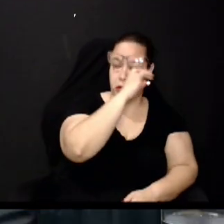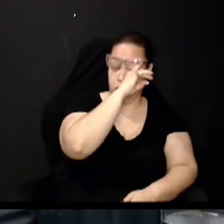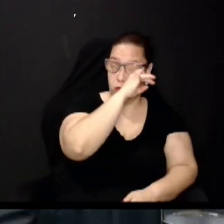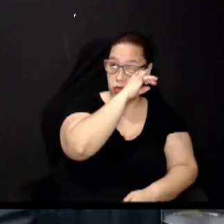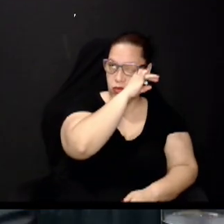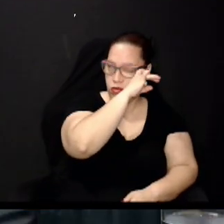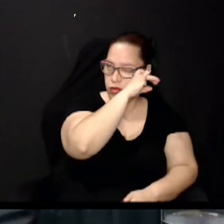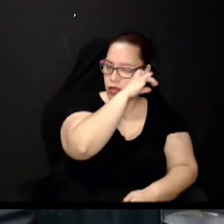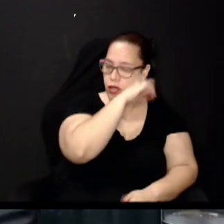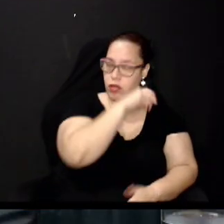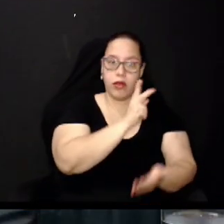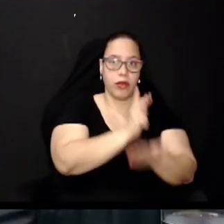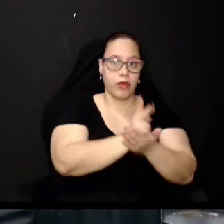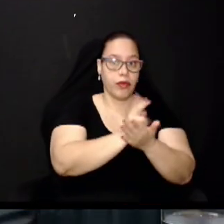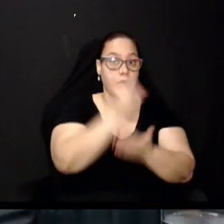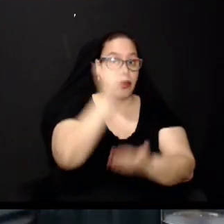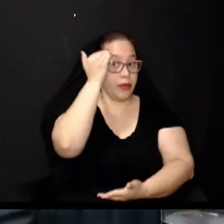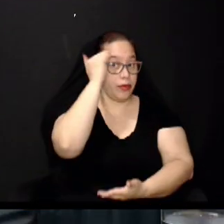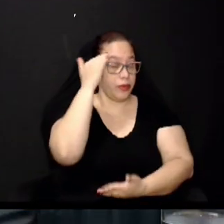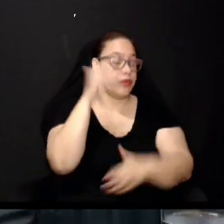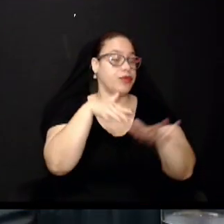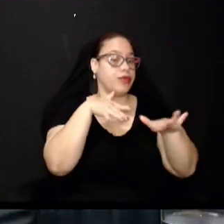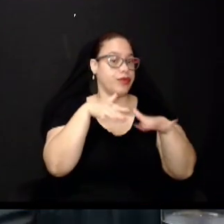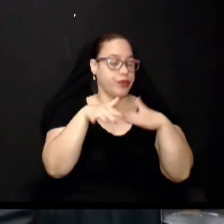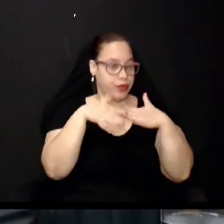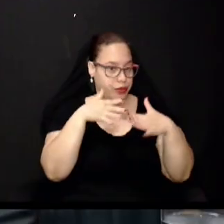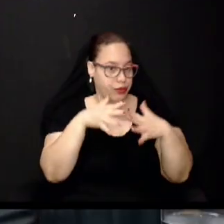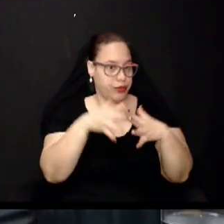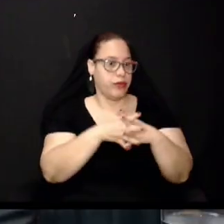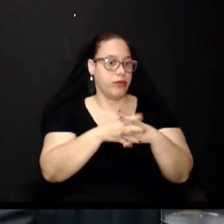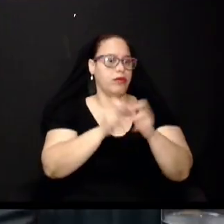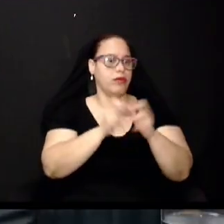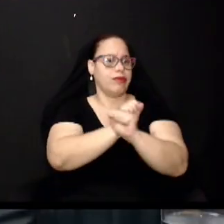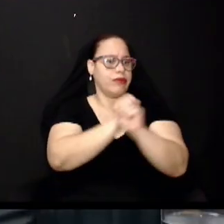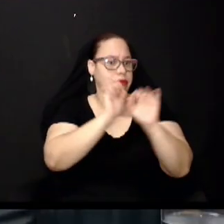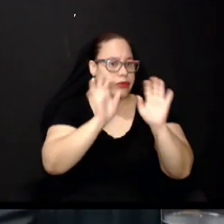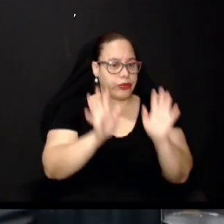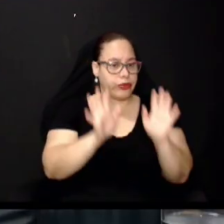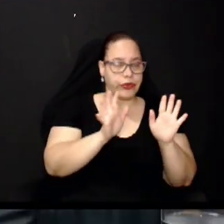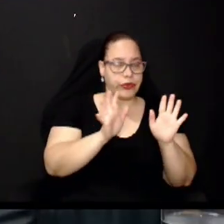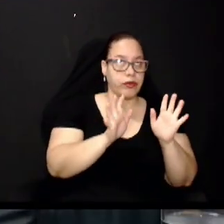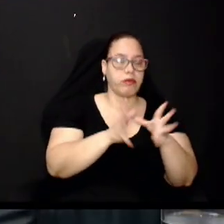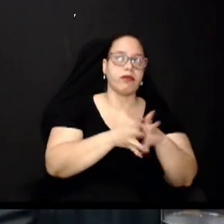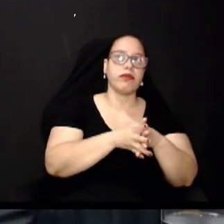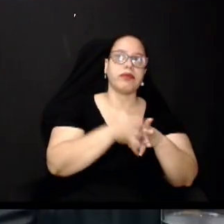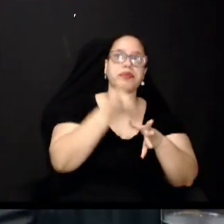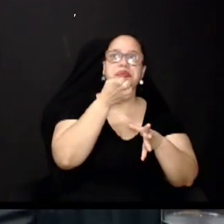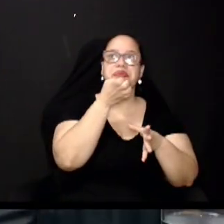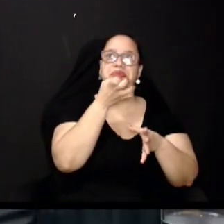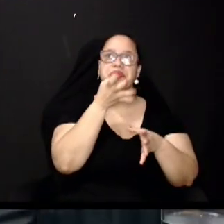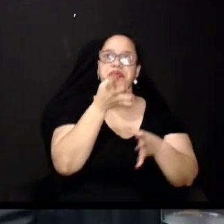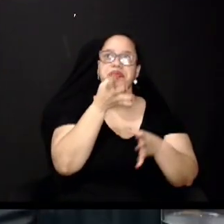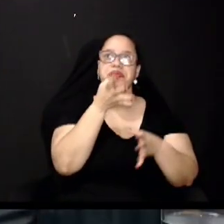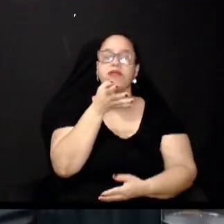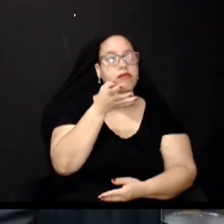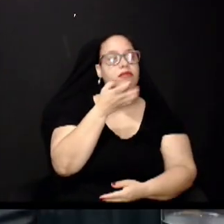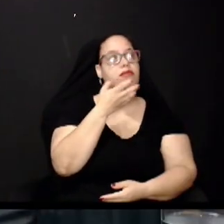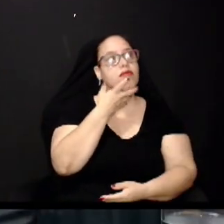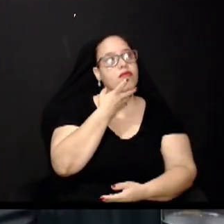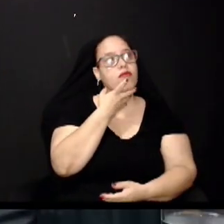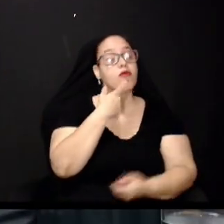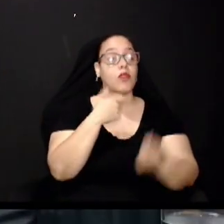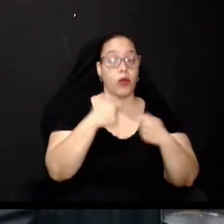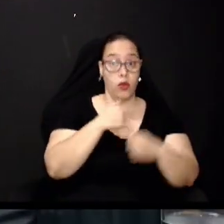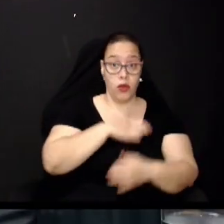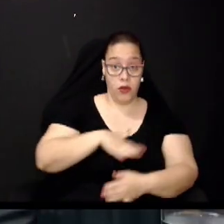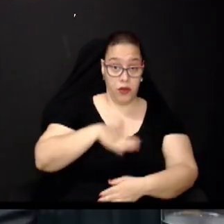sustentado. A gente entende que nesse momento, é claro que faz bem para o autoconceito. Sim. A gente precisa gostar do que a gente